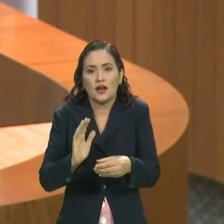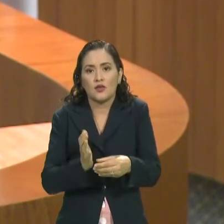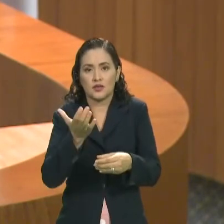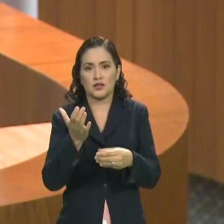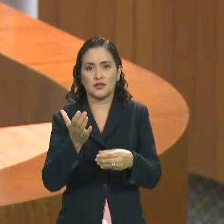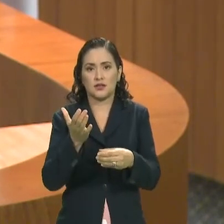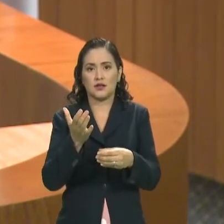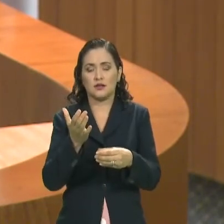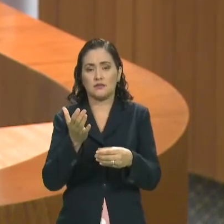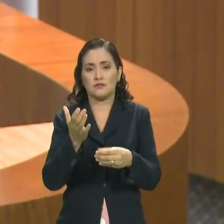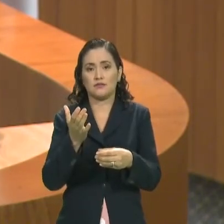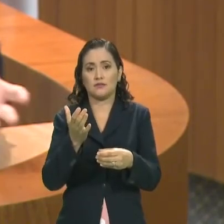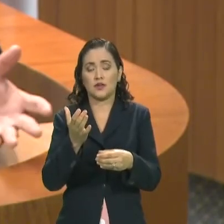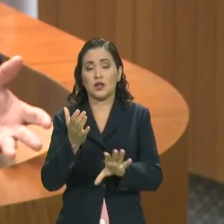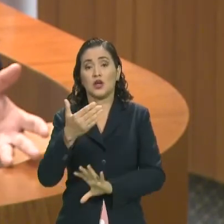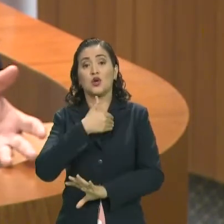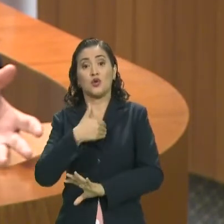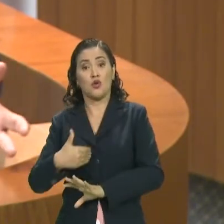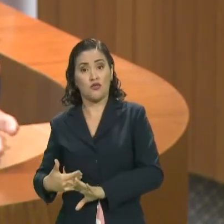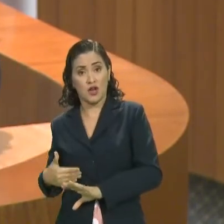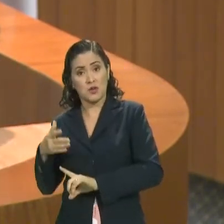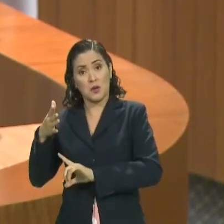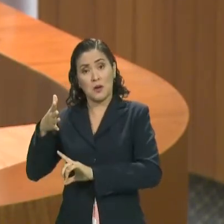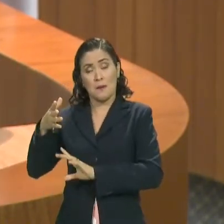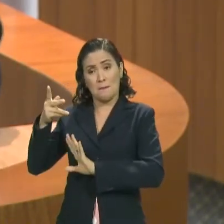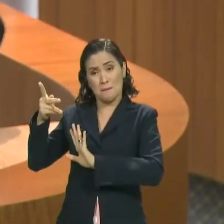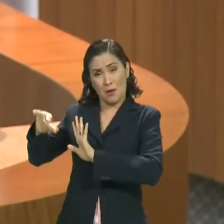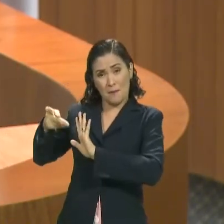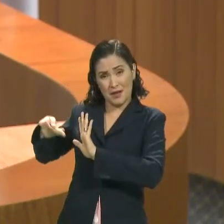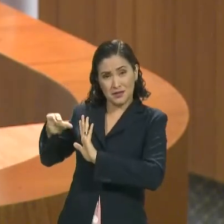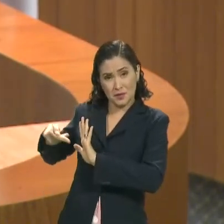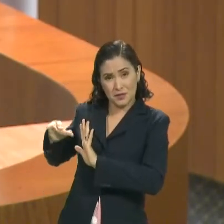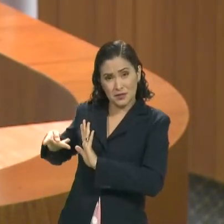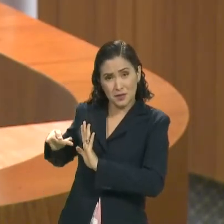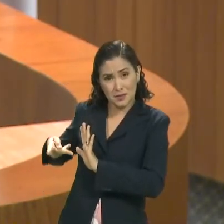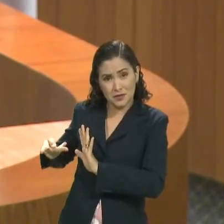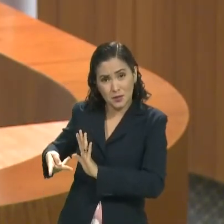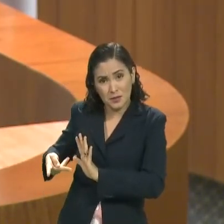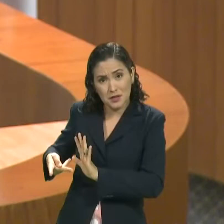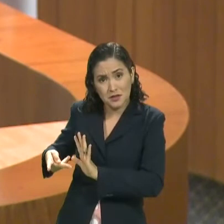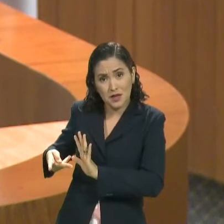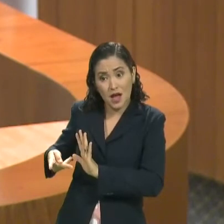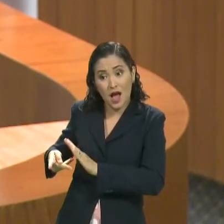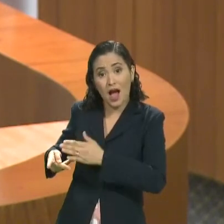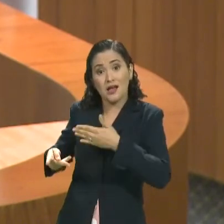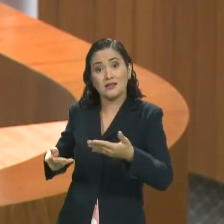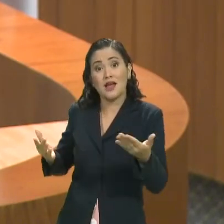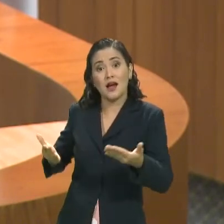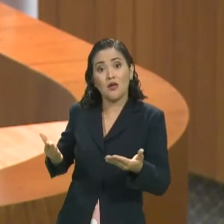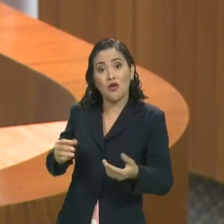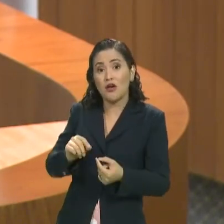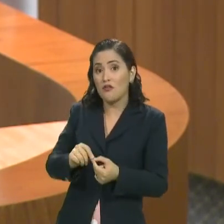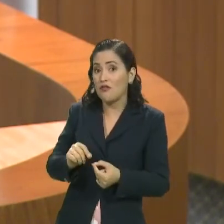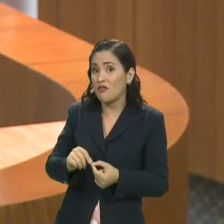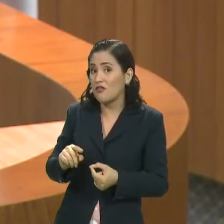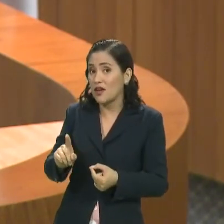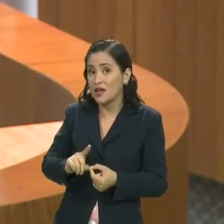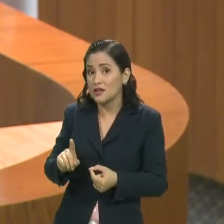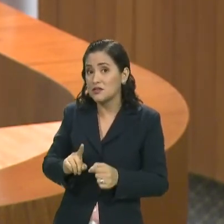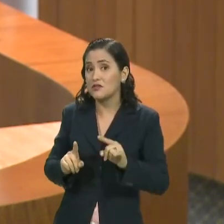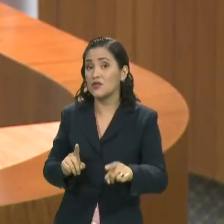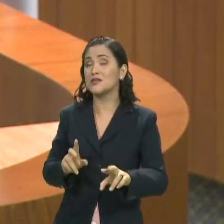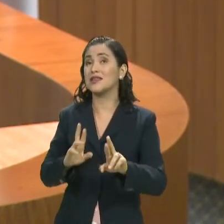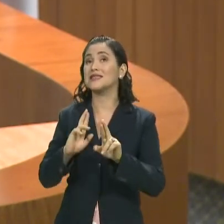Excelências. Eu estou olhando aqui para a face de cada um. Quem vos fala aqui é um deputado estadual que fazia parte da base do governo.